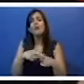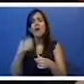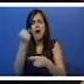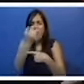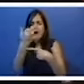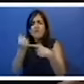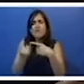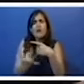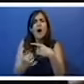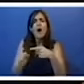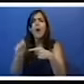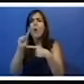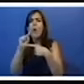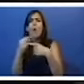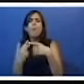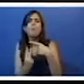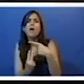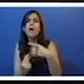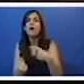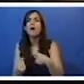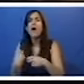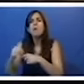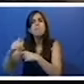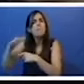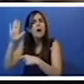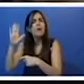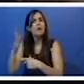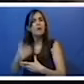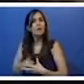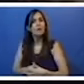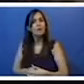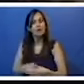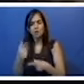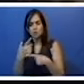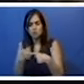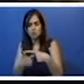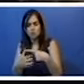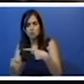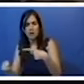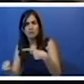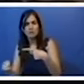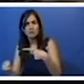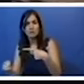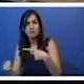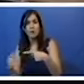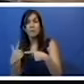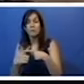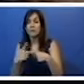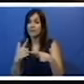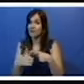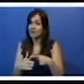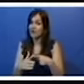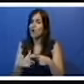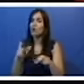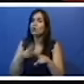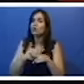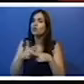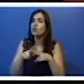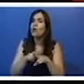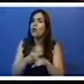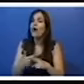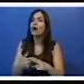que a fração um meio metade é maior que um décimo por causa do pedaço de chocolate